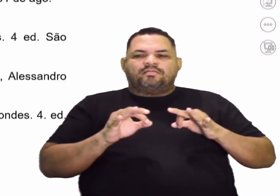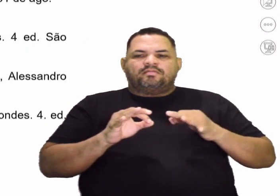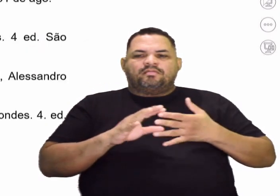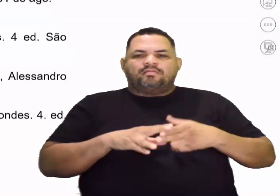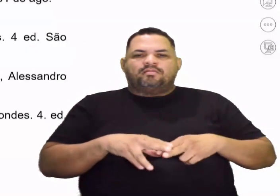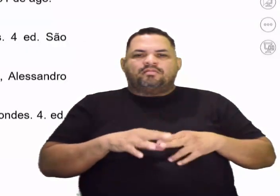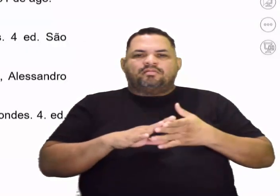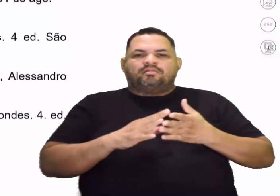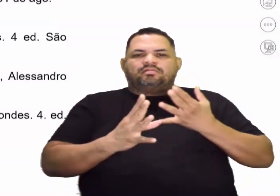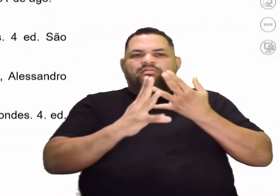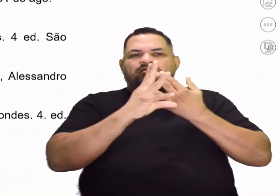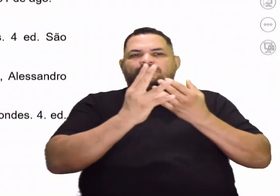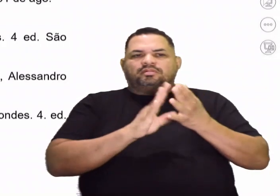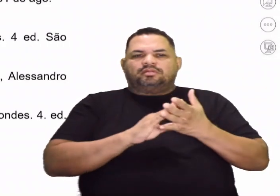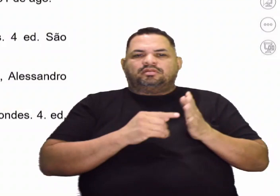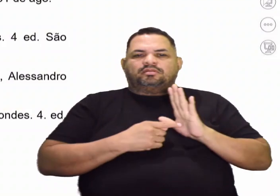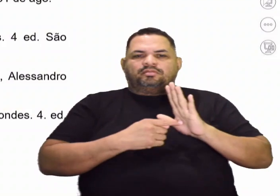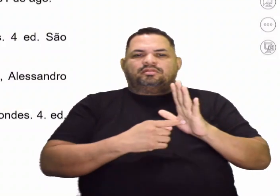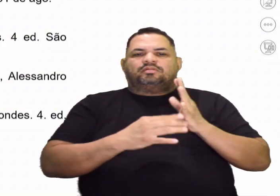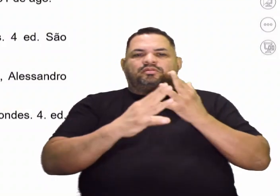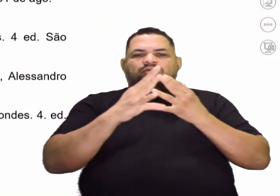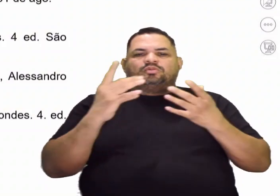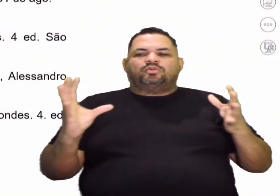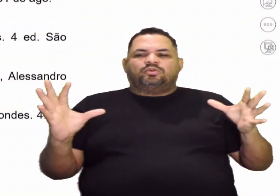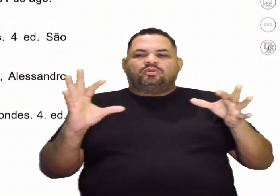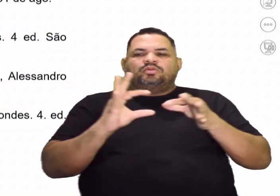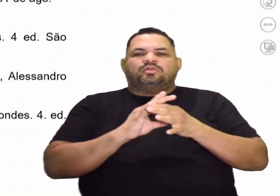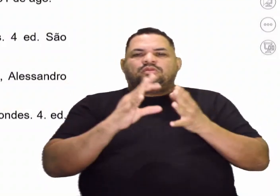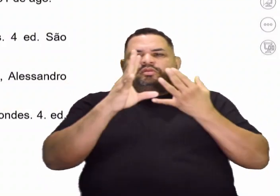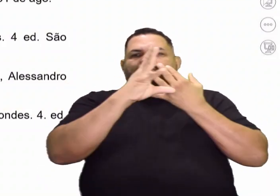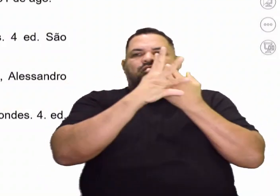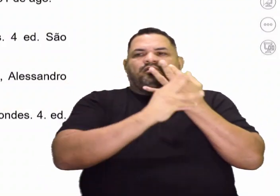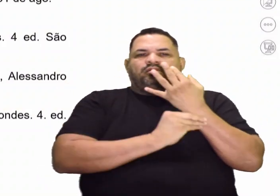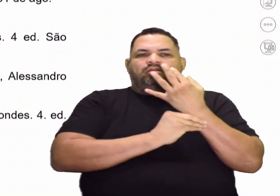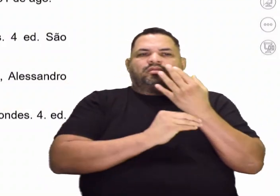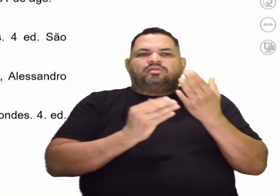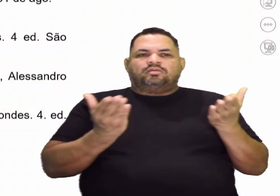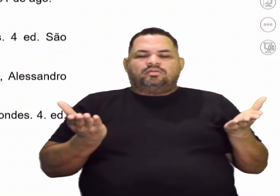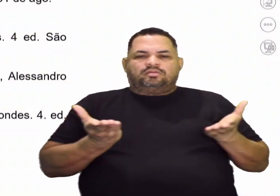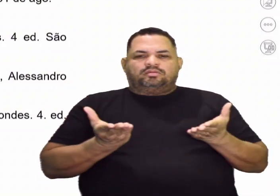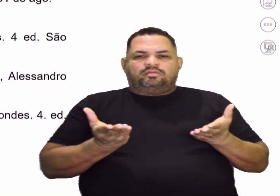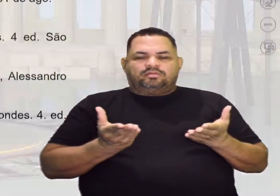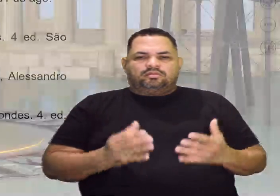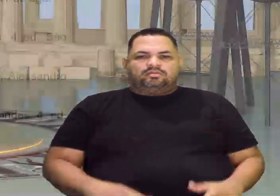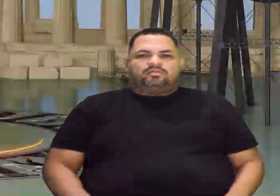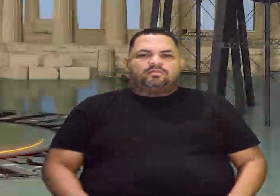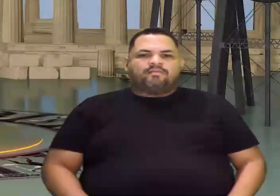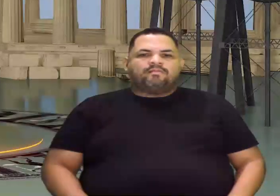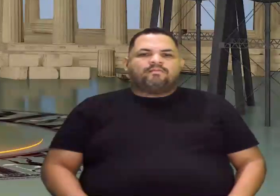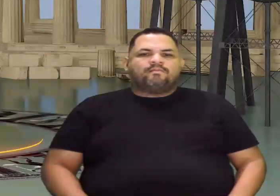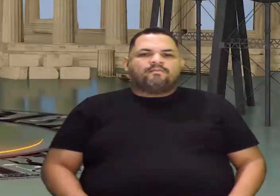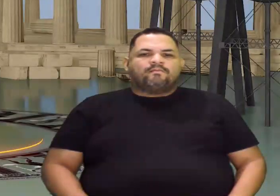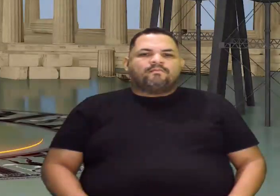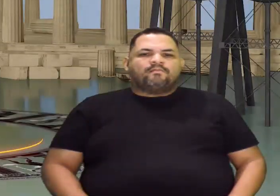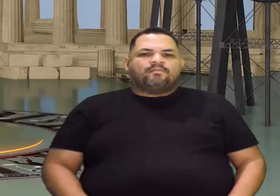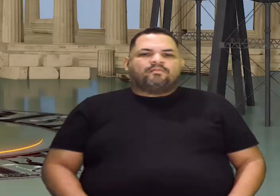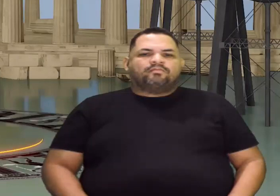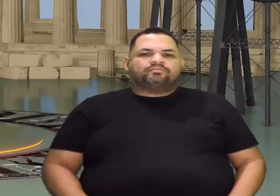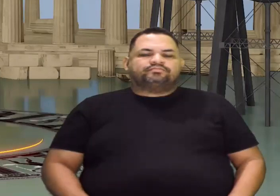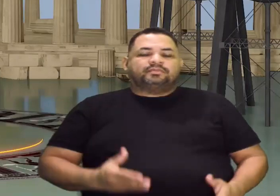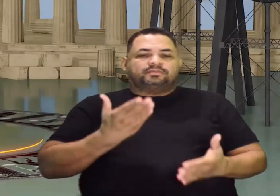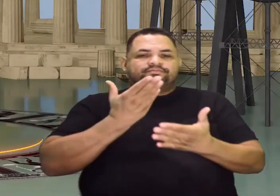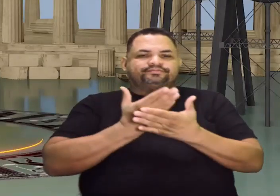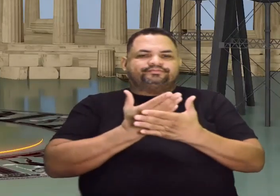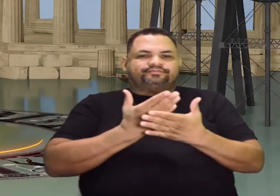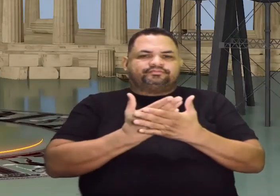ele traz o contexto. As nossas referências. Então tá aí, galera, olha só, vem aqui comigo. Nessa